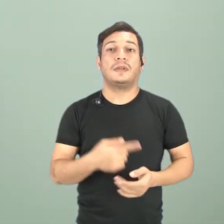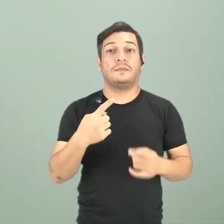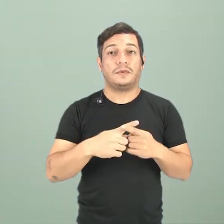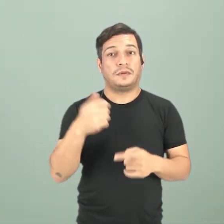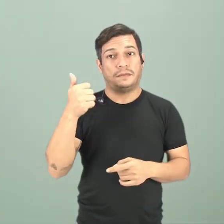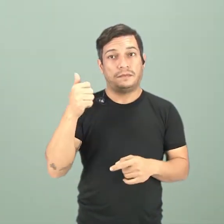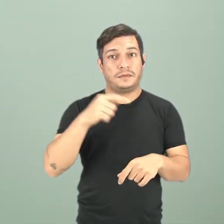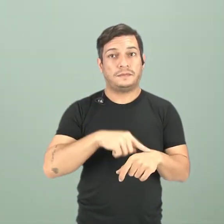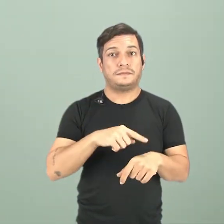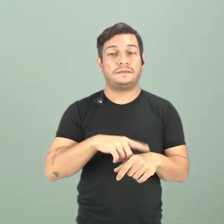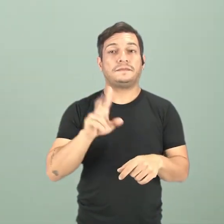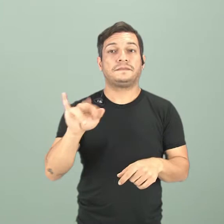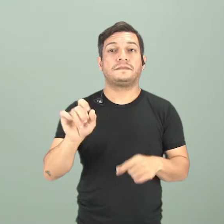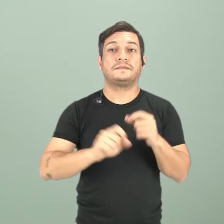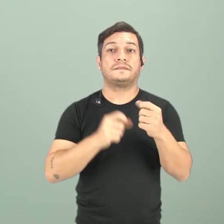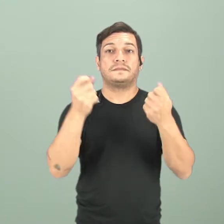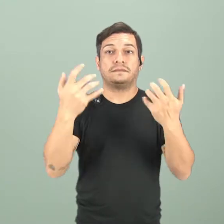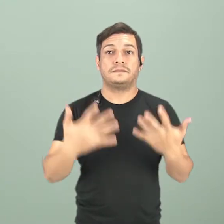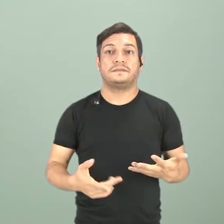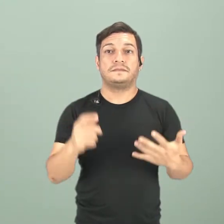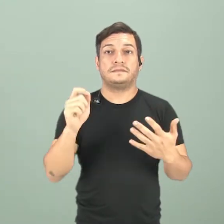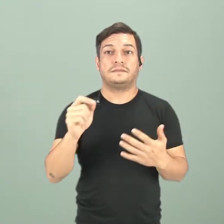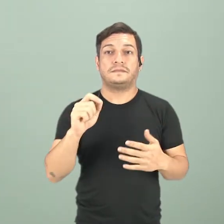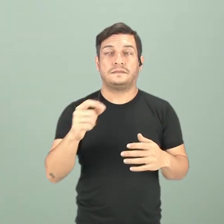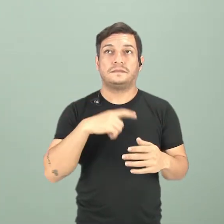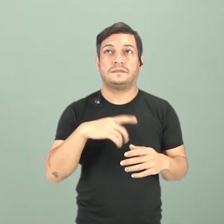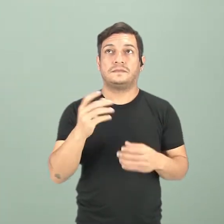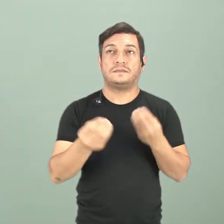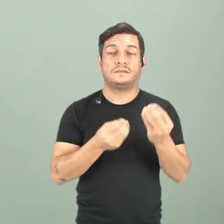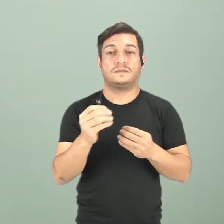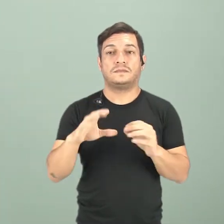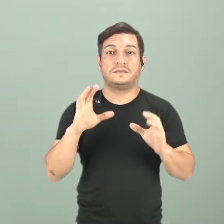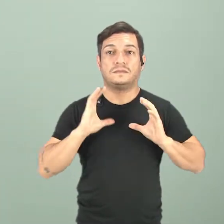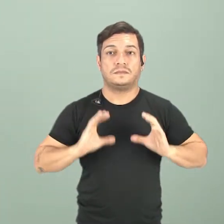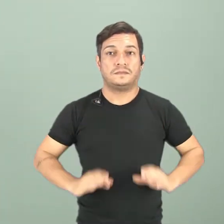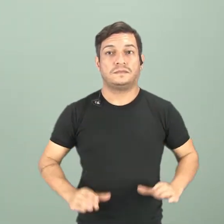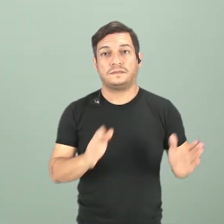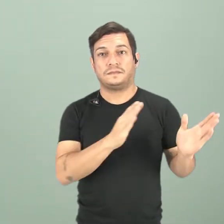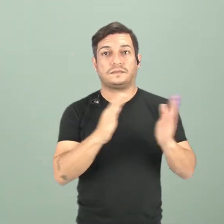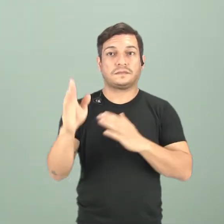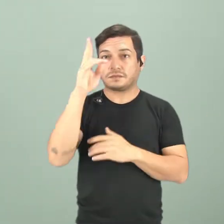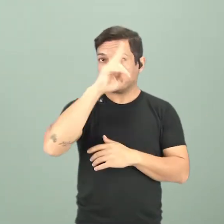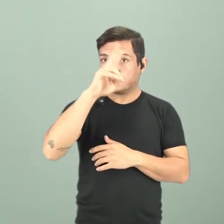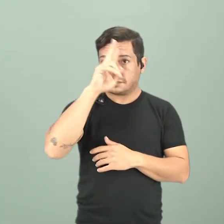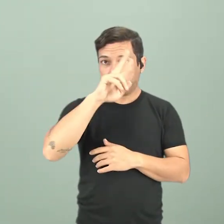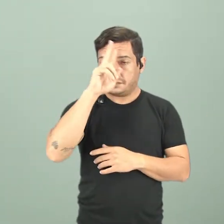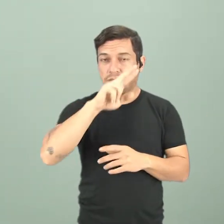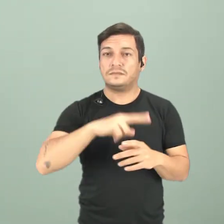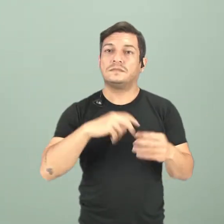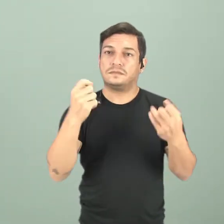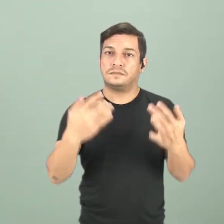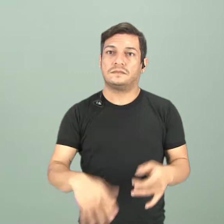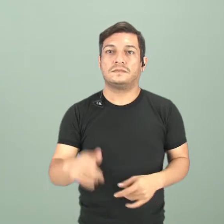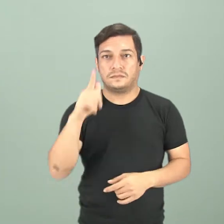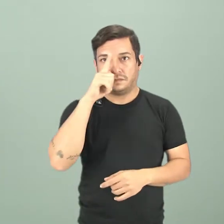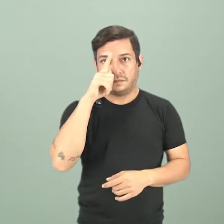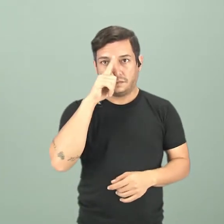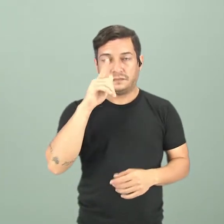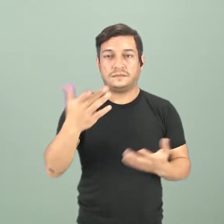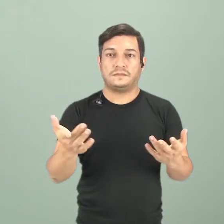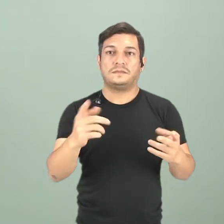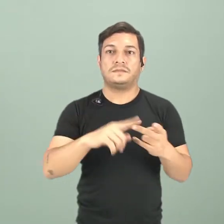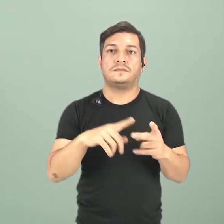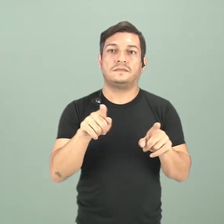tratar mais da questão da democracia e da cidadania no decorrer da história. Então nós vamos falar da Grécia clássica, um pouquinho